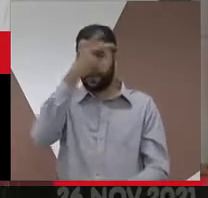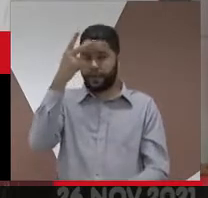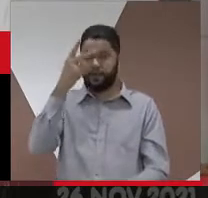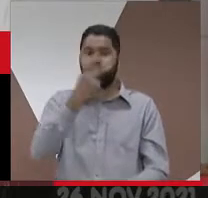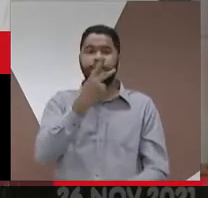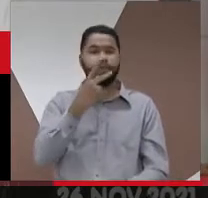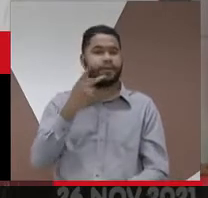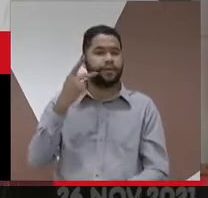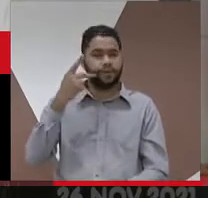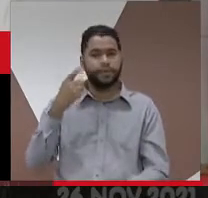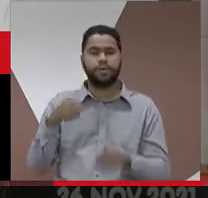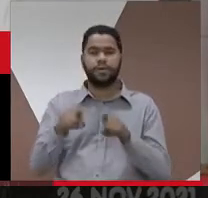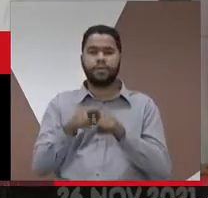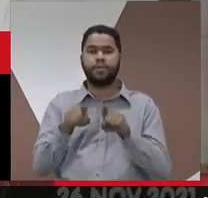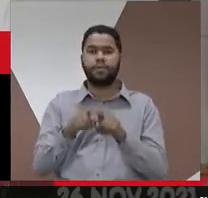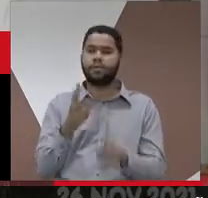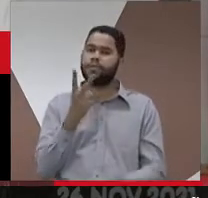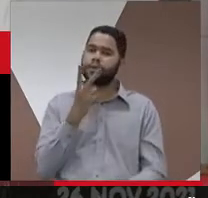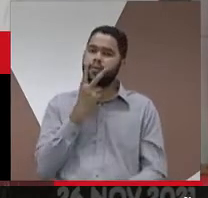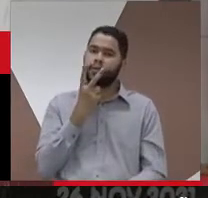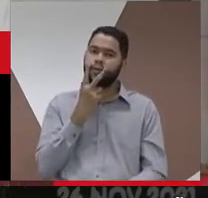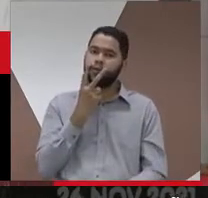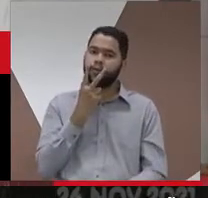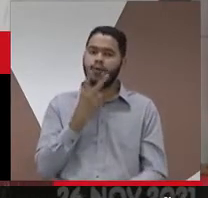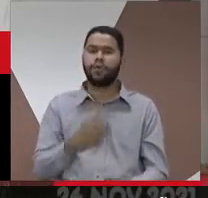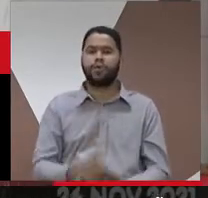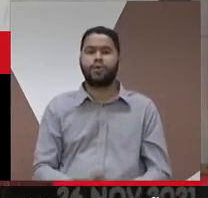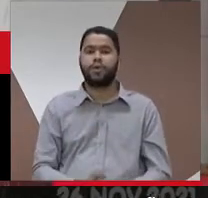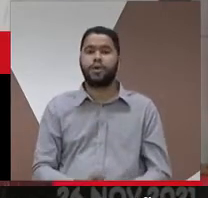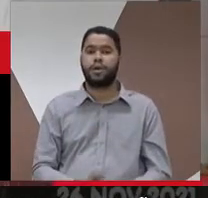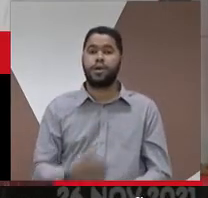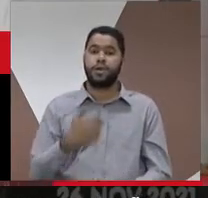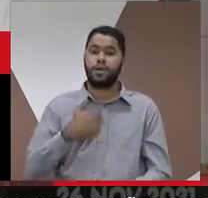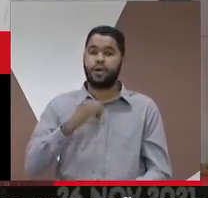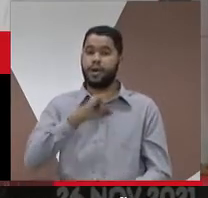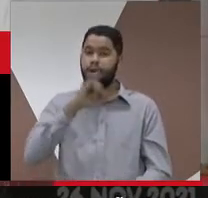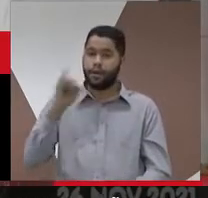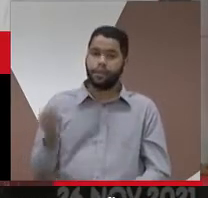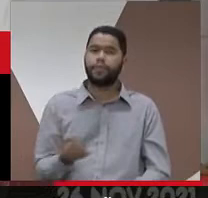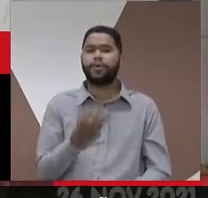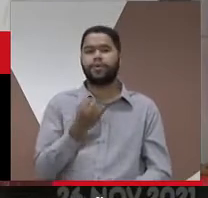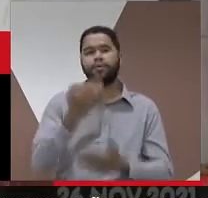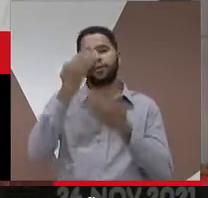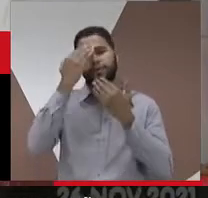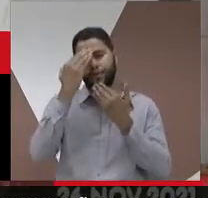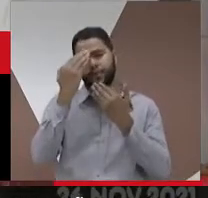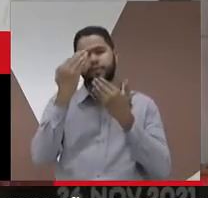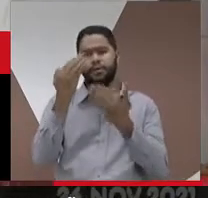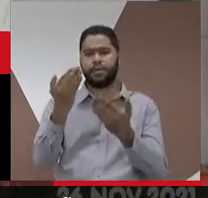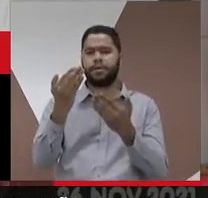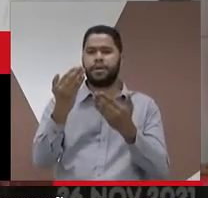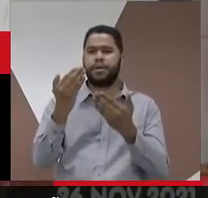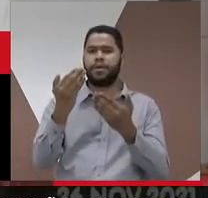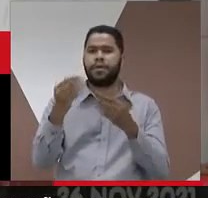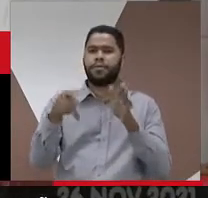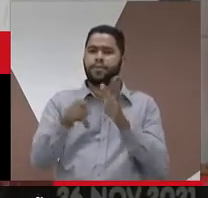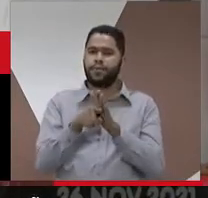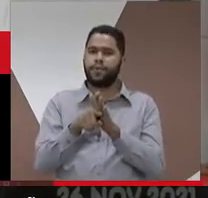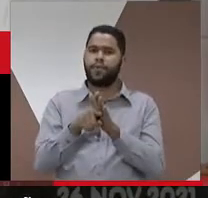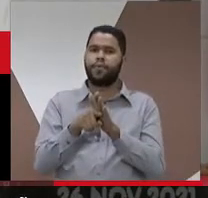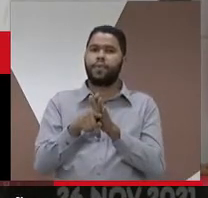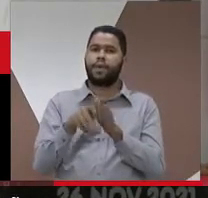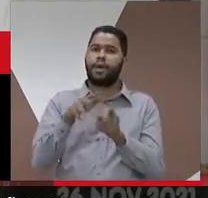o prefeito Medioli, a quem eu aproveito para agradecer pela incorporação da demanda